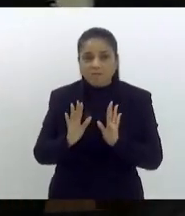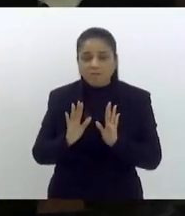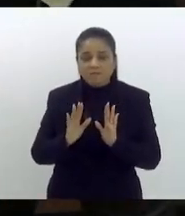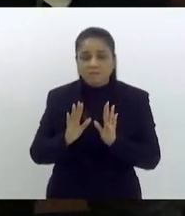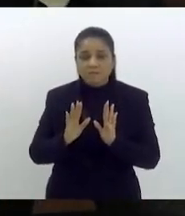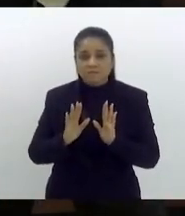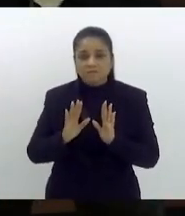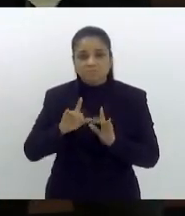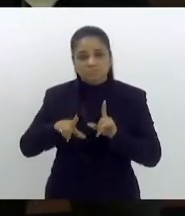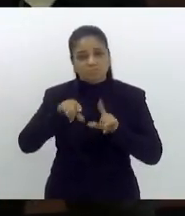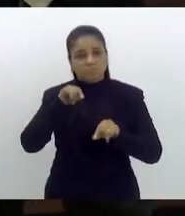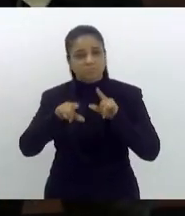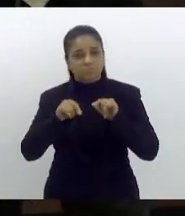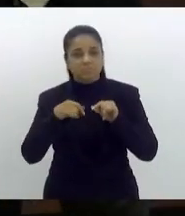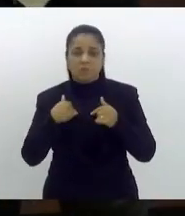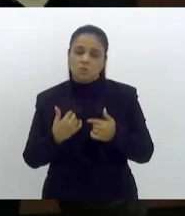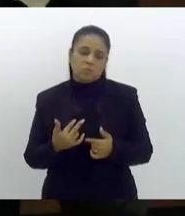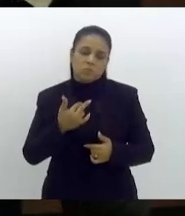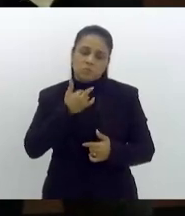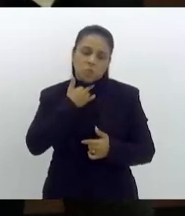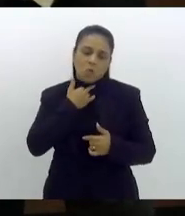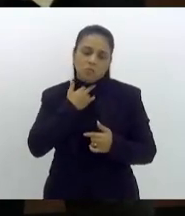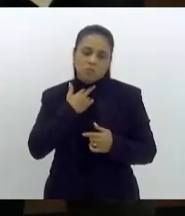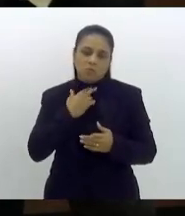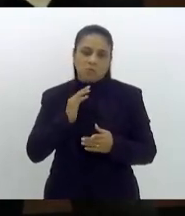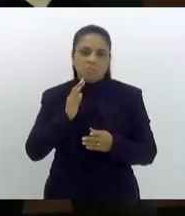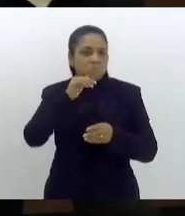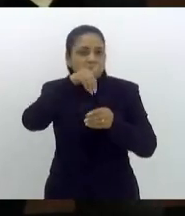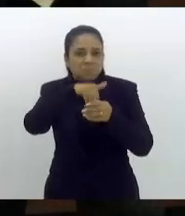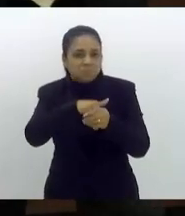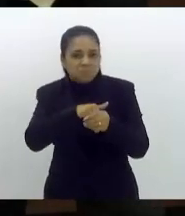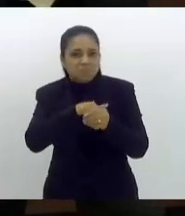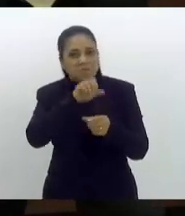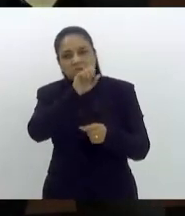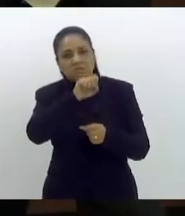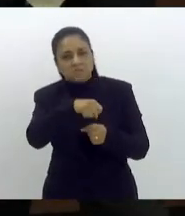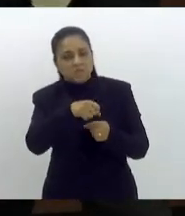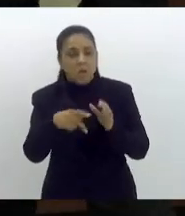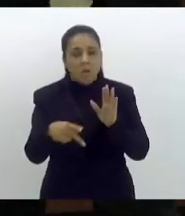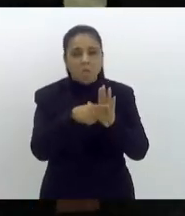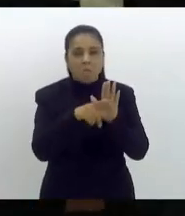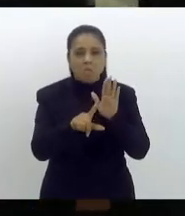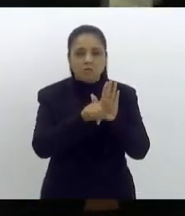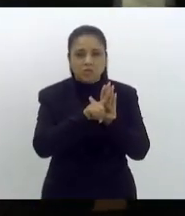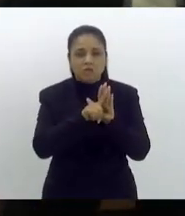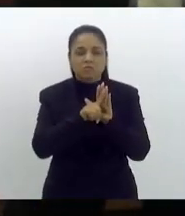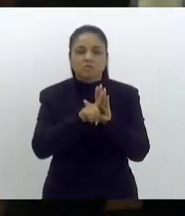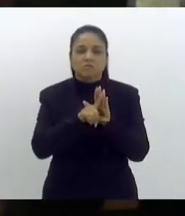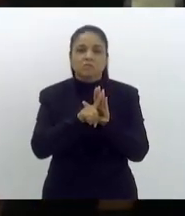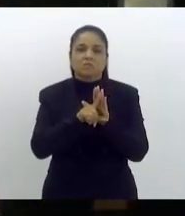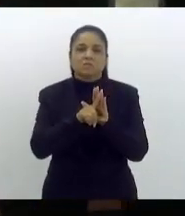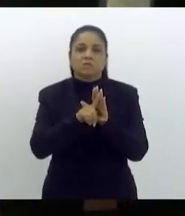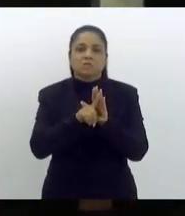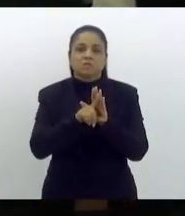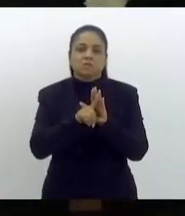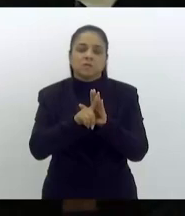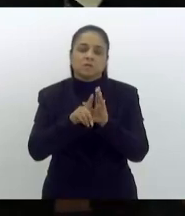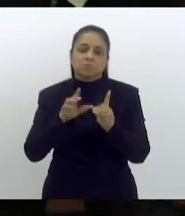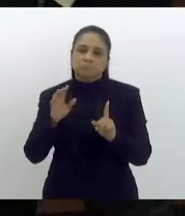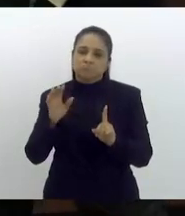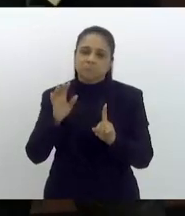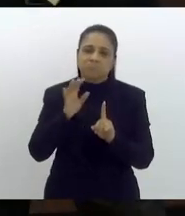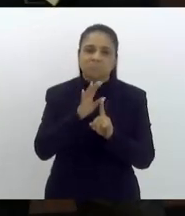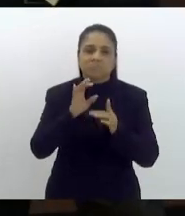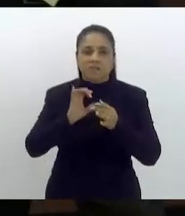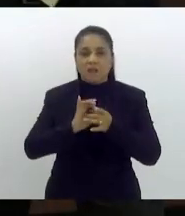posso também ser favorável a um projeto que é o meu ver aflinge afeta a liberdade do